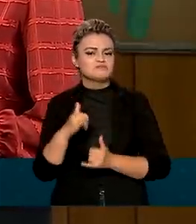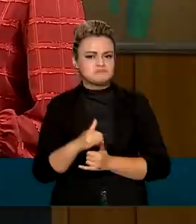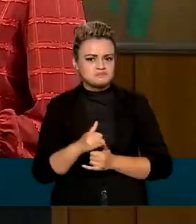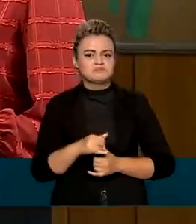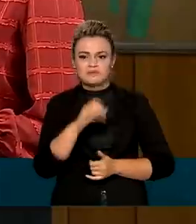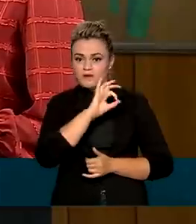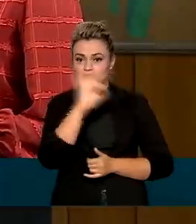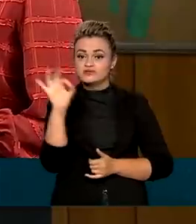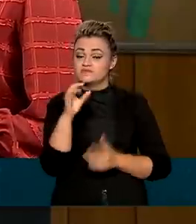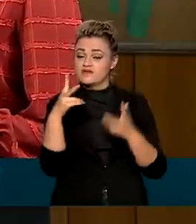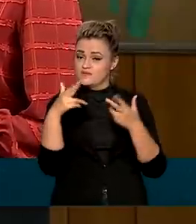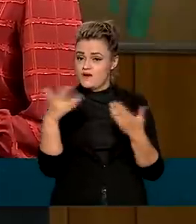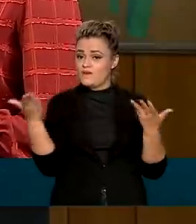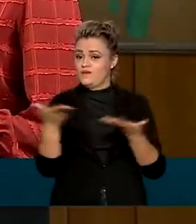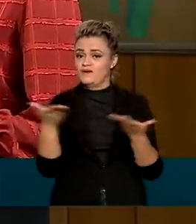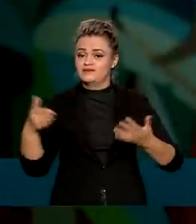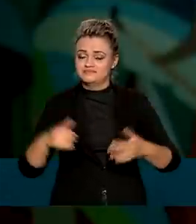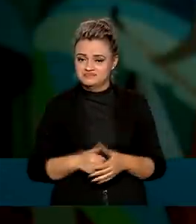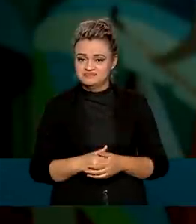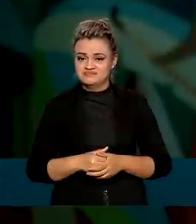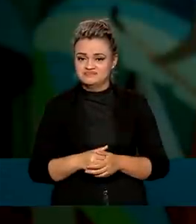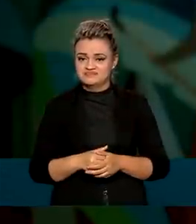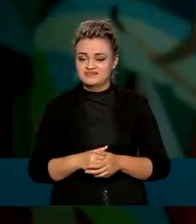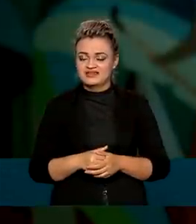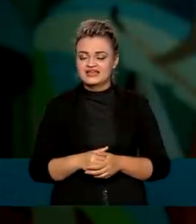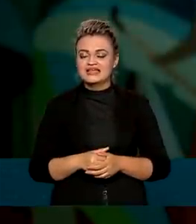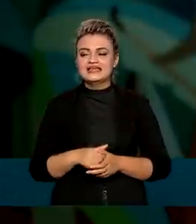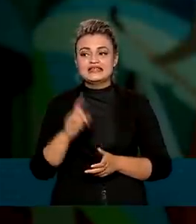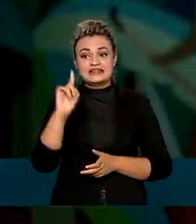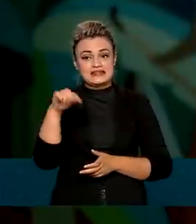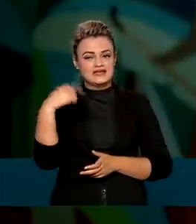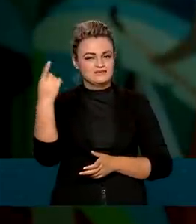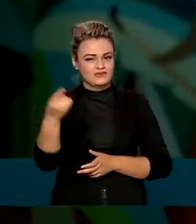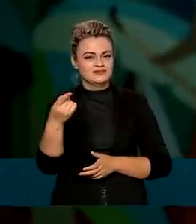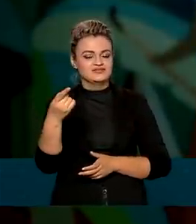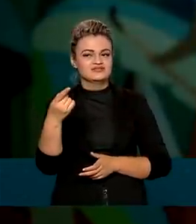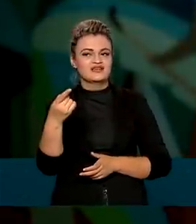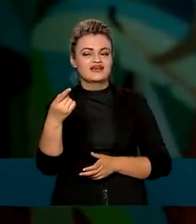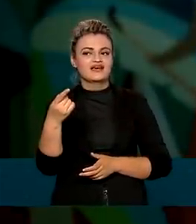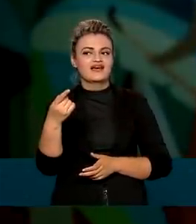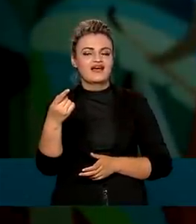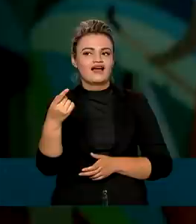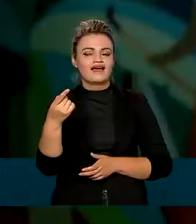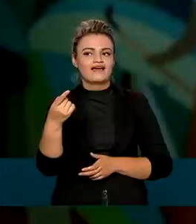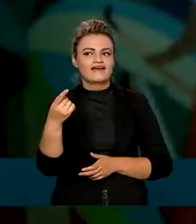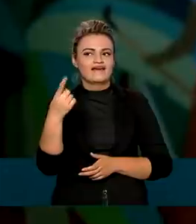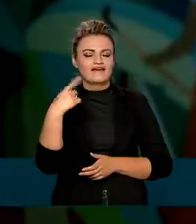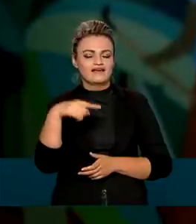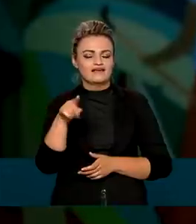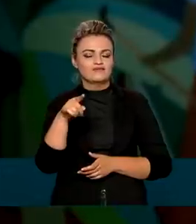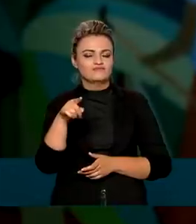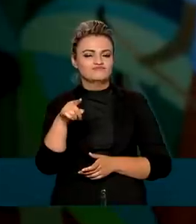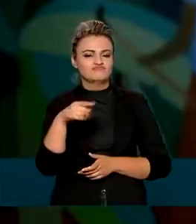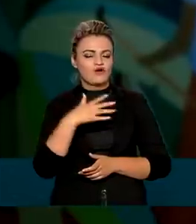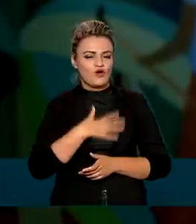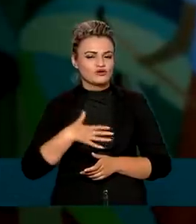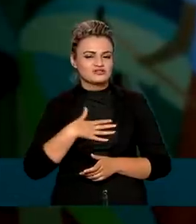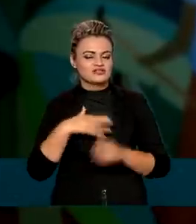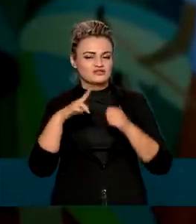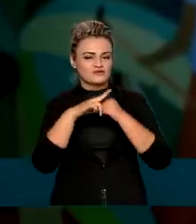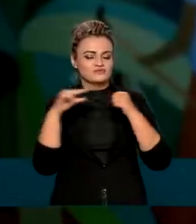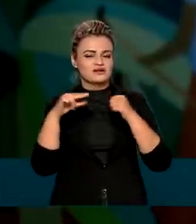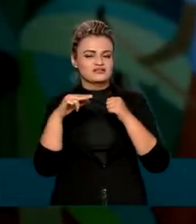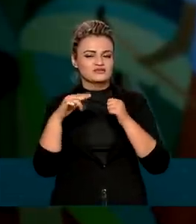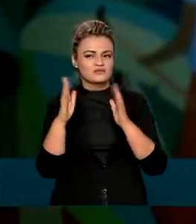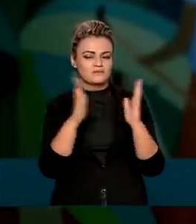este noticiário como é até hoje bem depois simplesmente né eu tive também uma outra grande passagem com a voz do Brasil